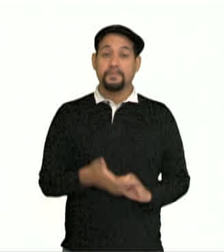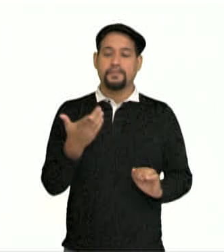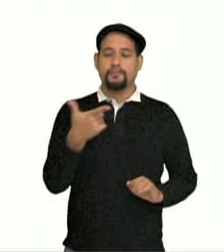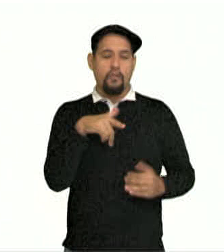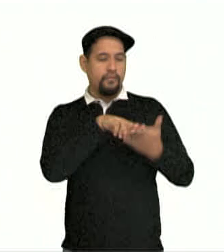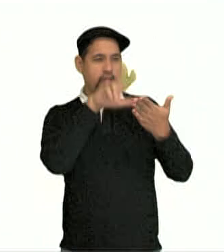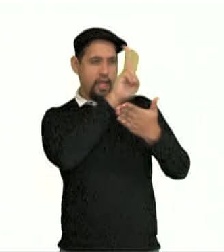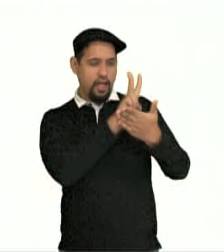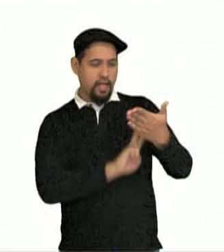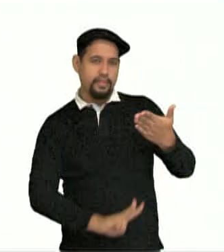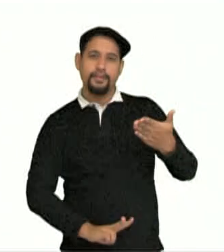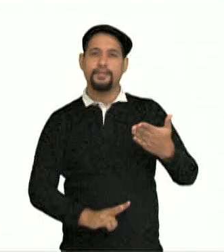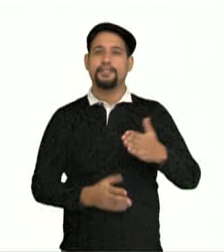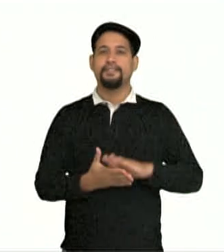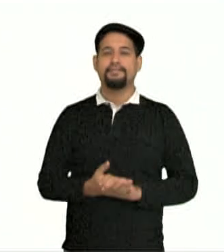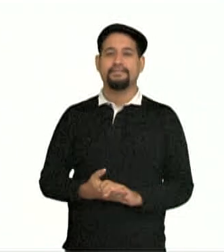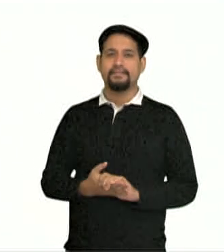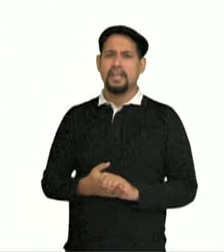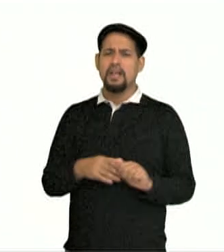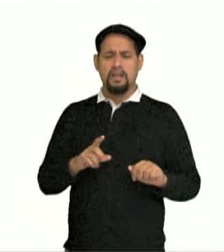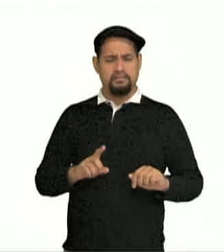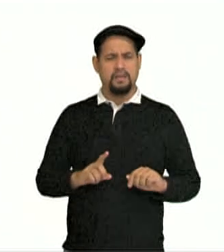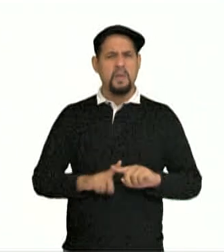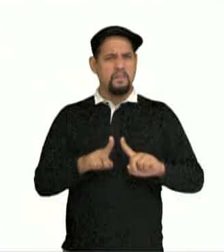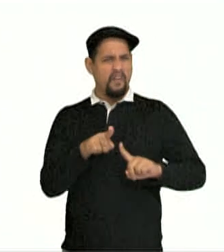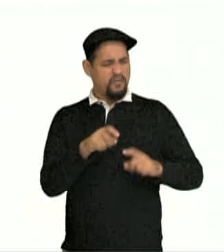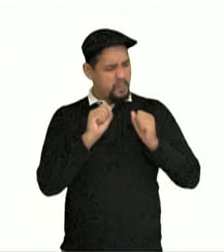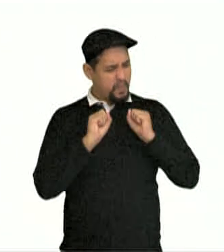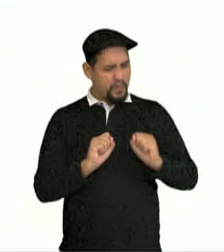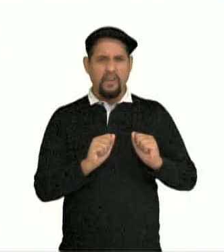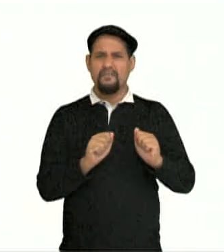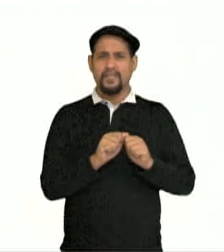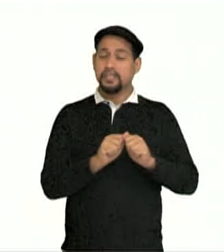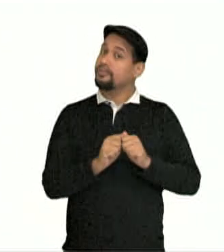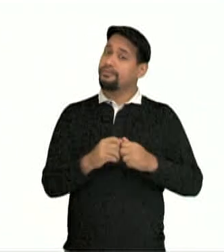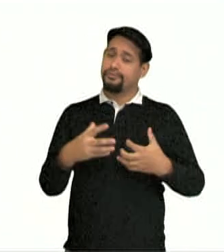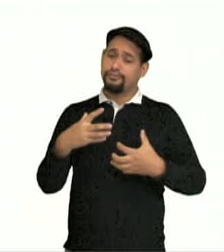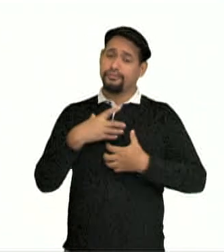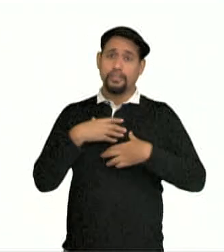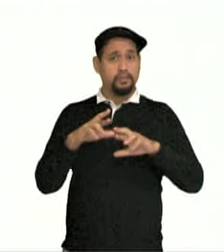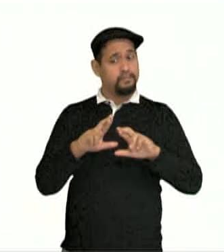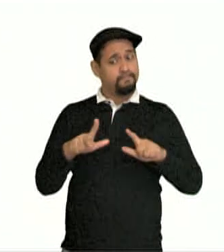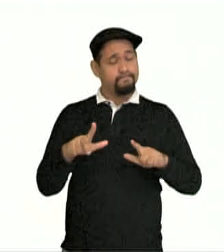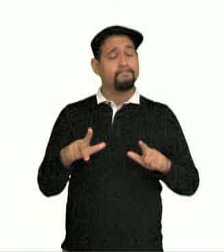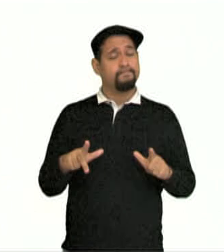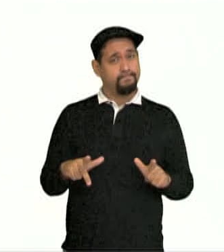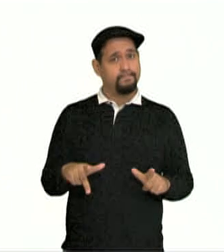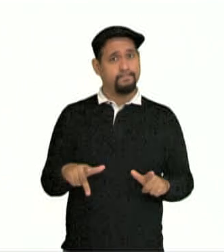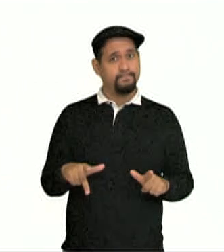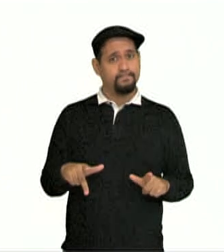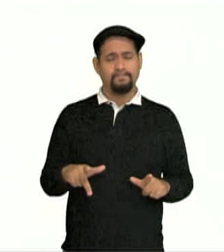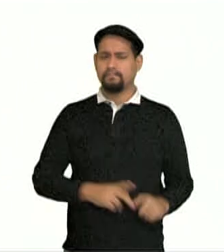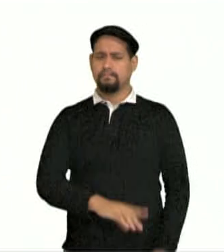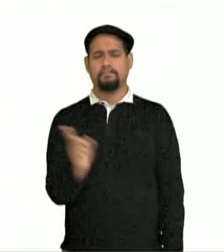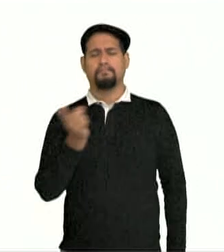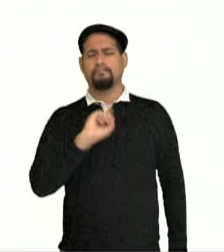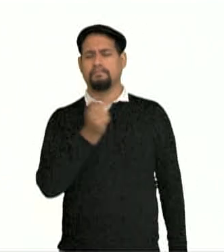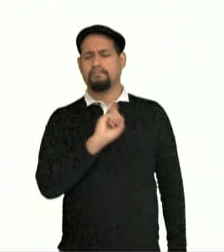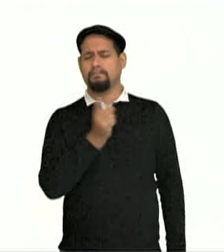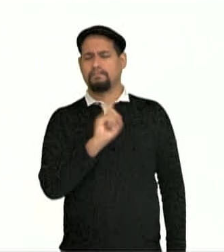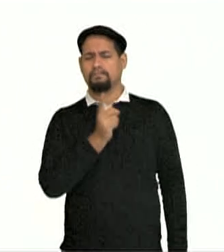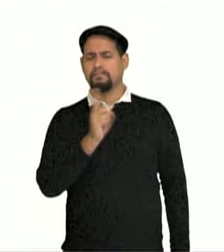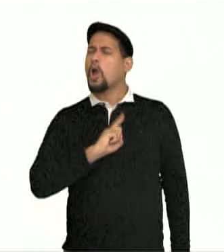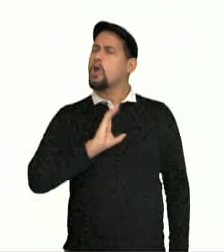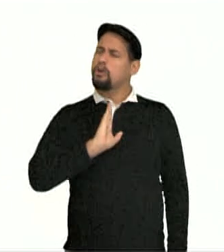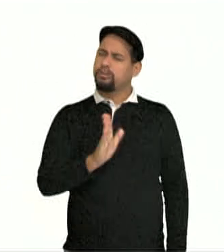Continuando a leitura. Mas você podia fazer isso de uma forma mais discreta. Negativo. Já